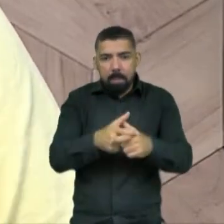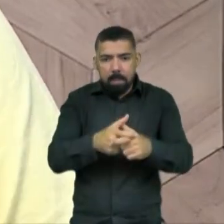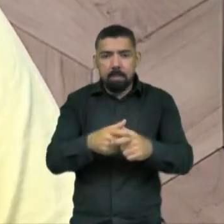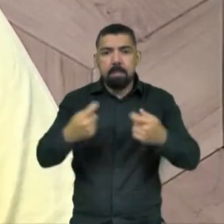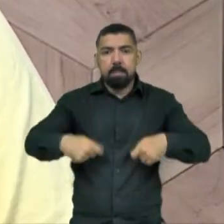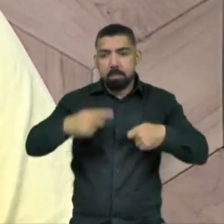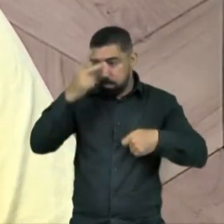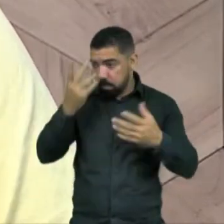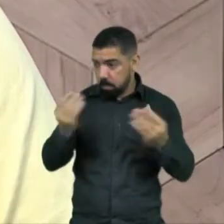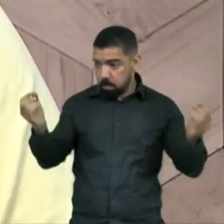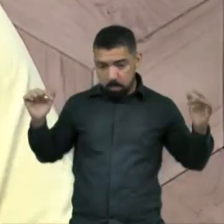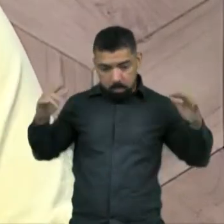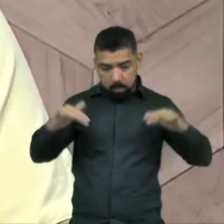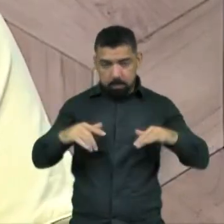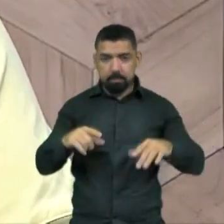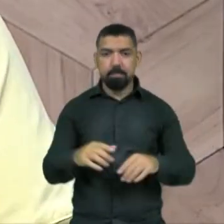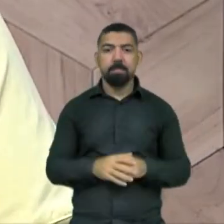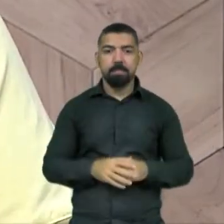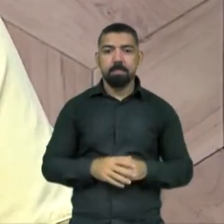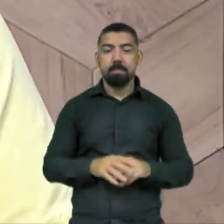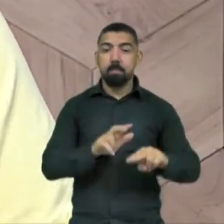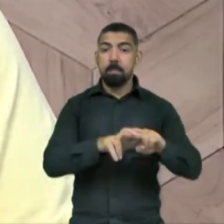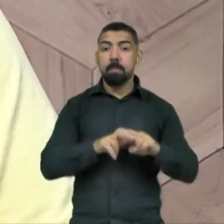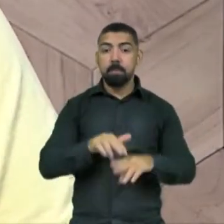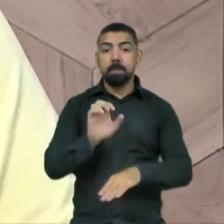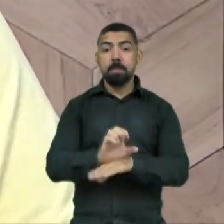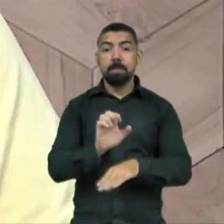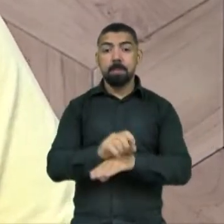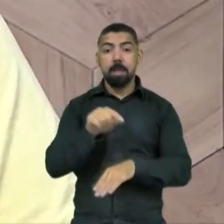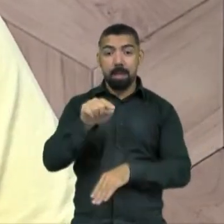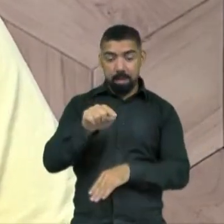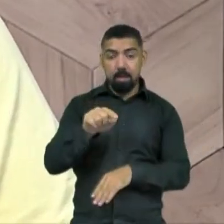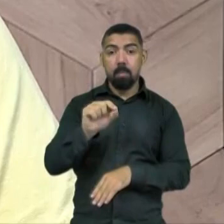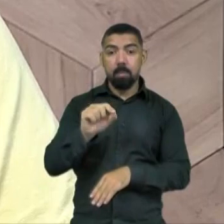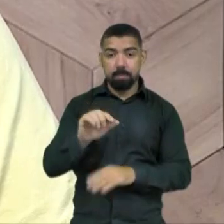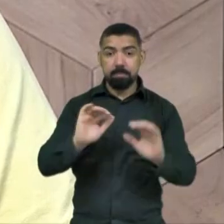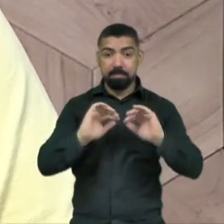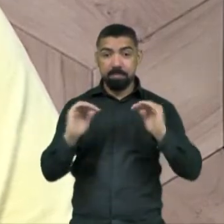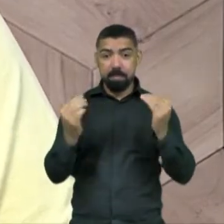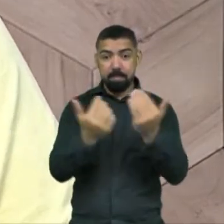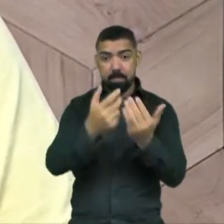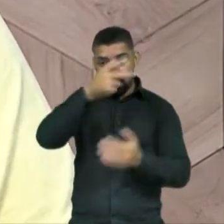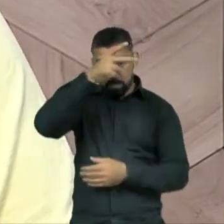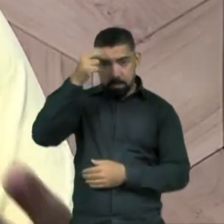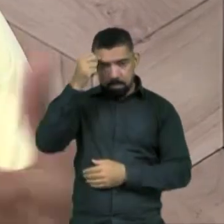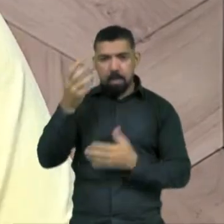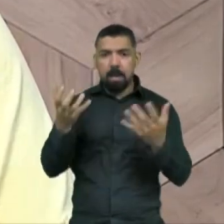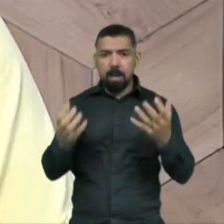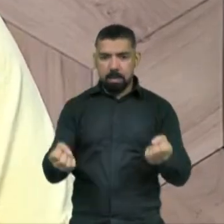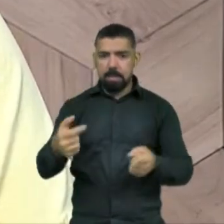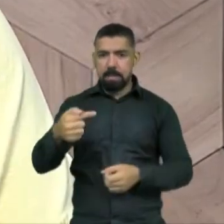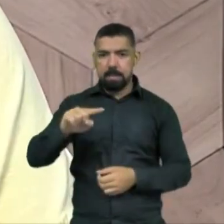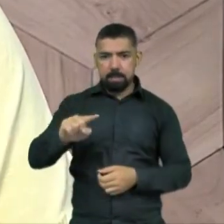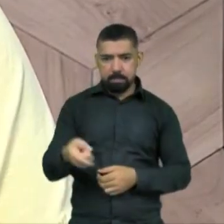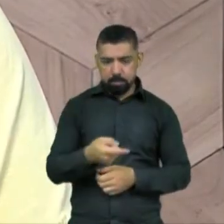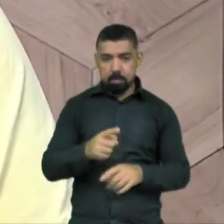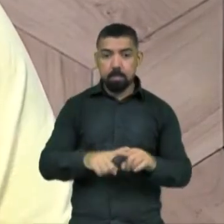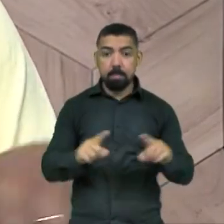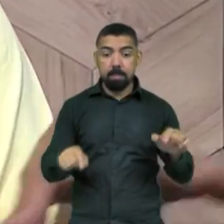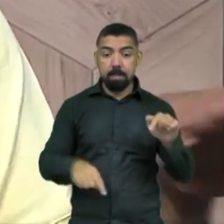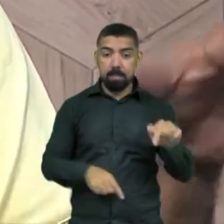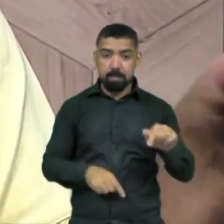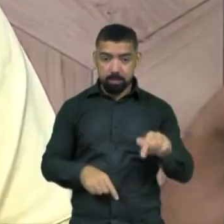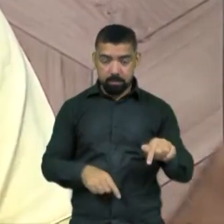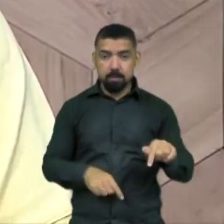demanda de espectadores. Então, no Estádio Municipal Pedro Eymar, ele comporta em média 7 mil pessoas, mas o espetáculo,